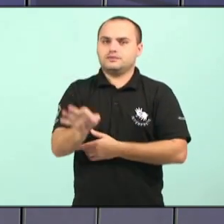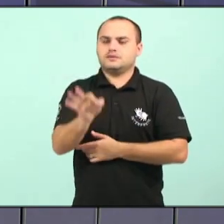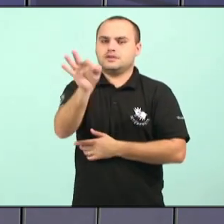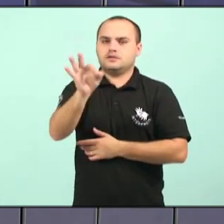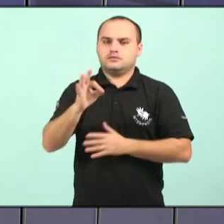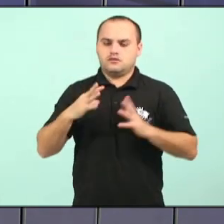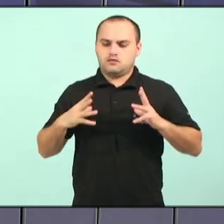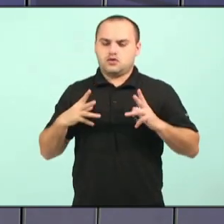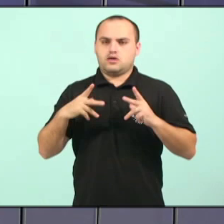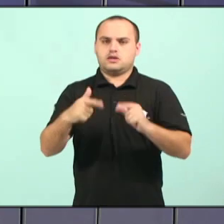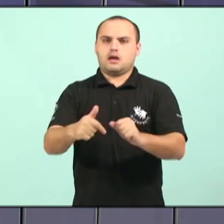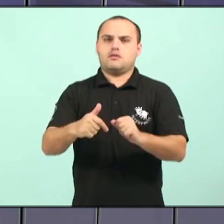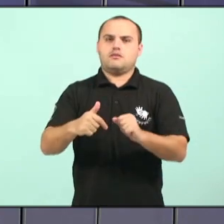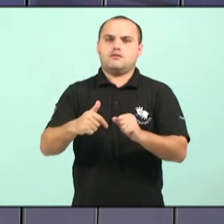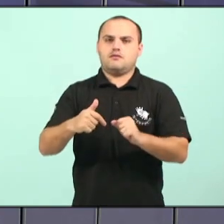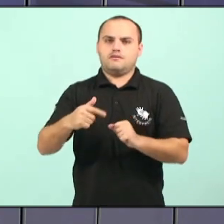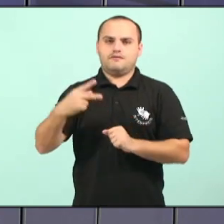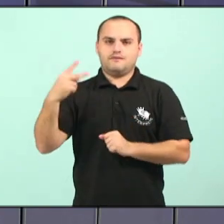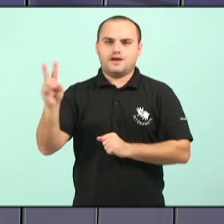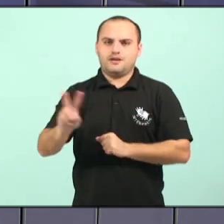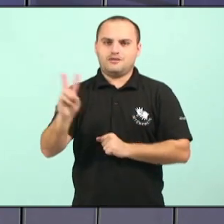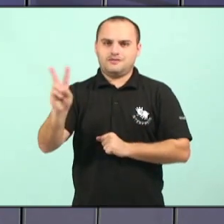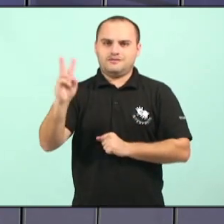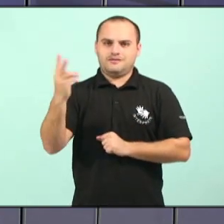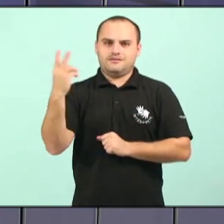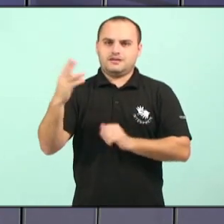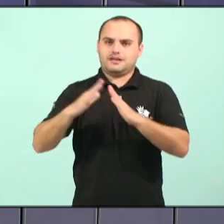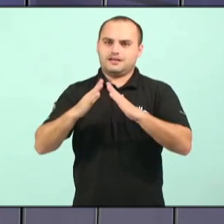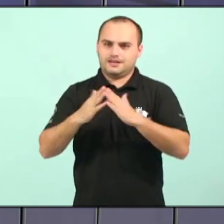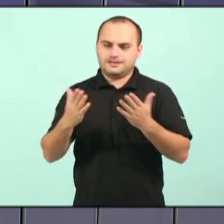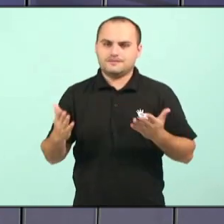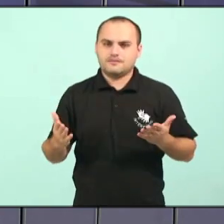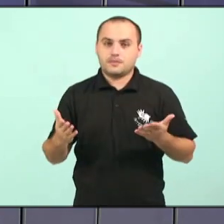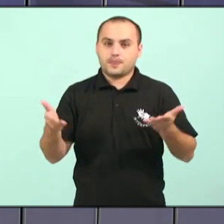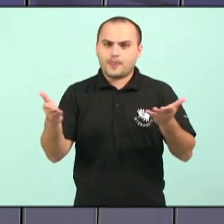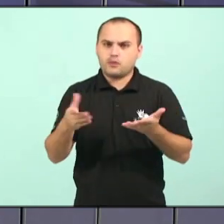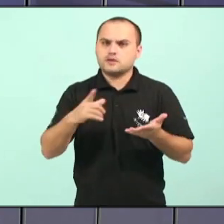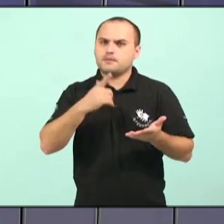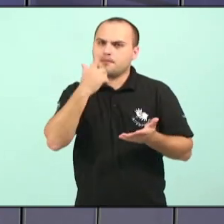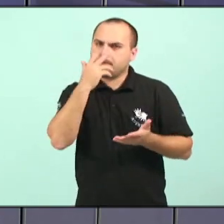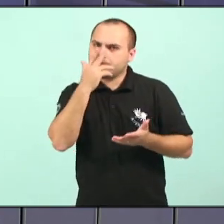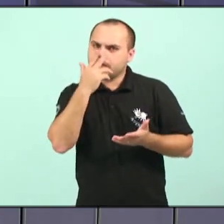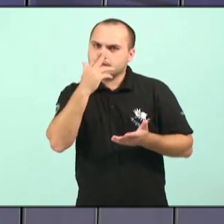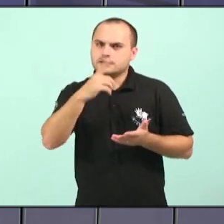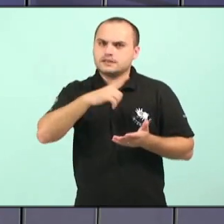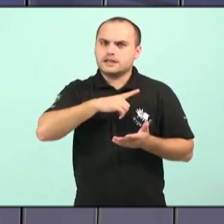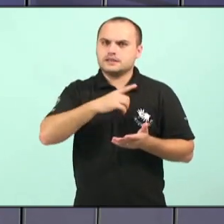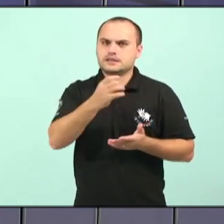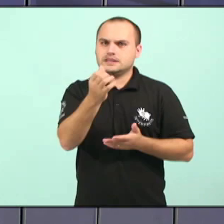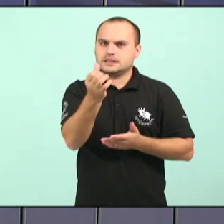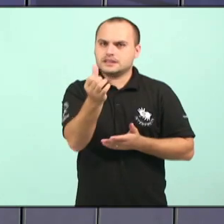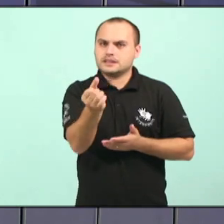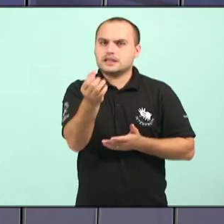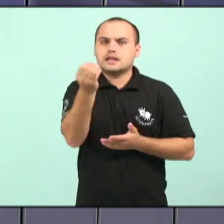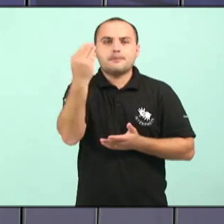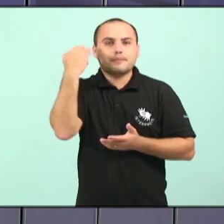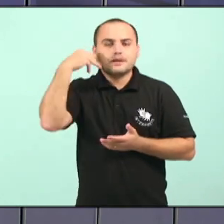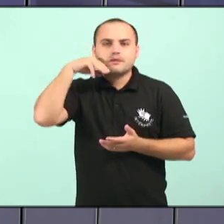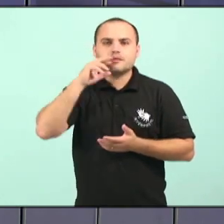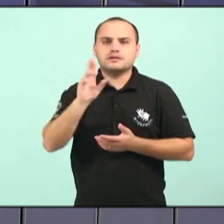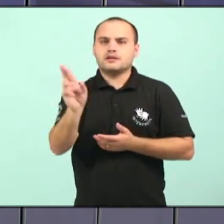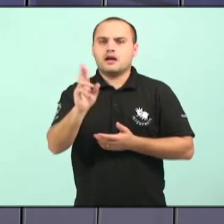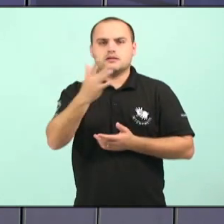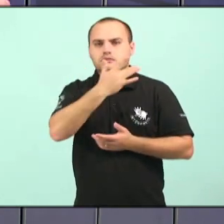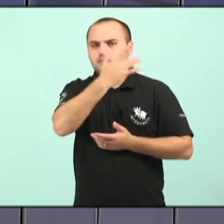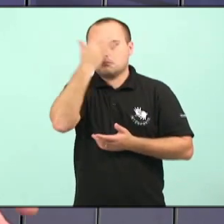total do imóvel. Hoje, especula-se que tenha cerca de 60 milhões de reais de pessoas que não pagaram o seu ITBI,